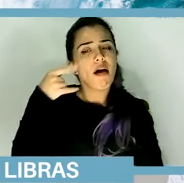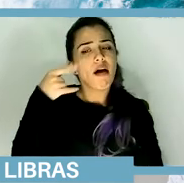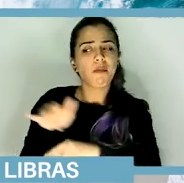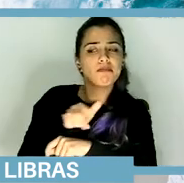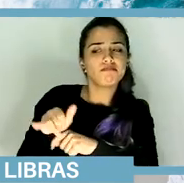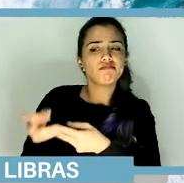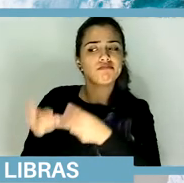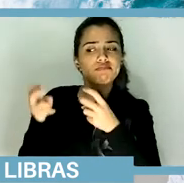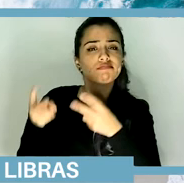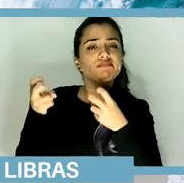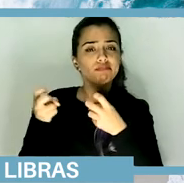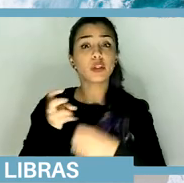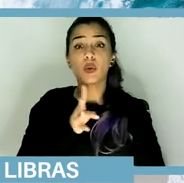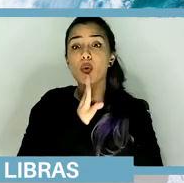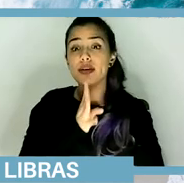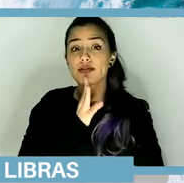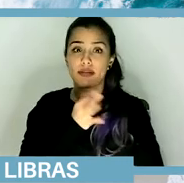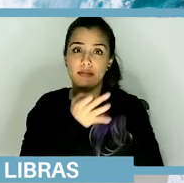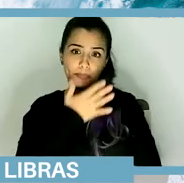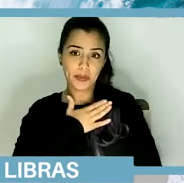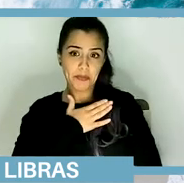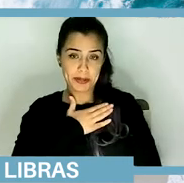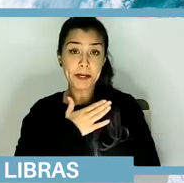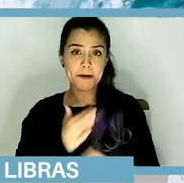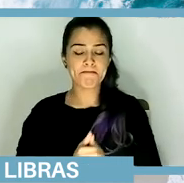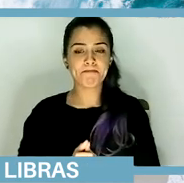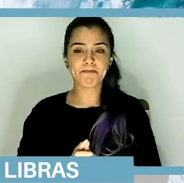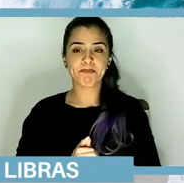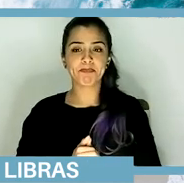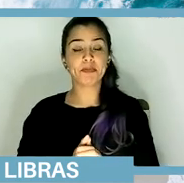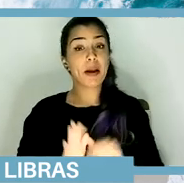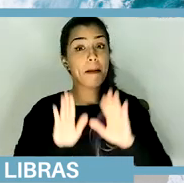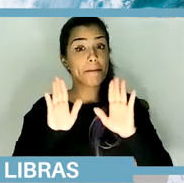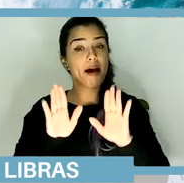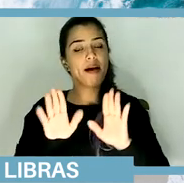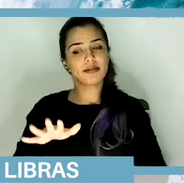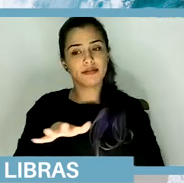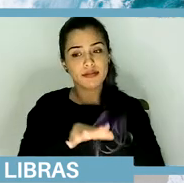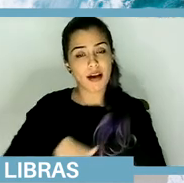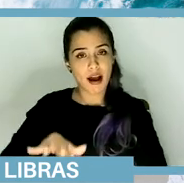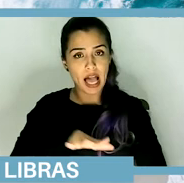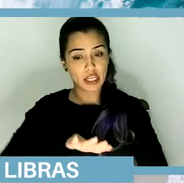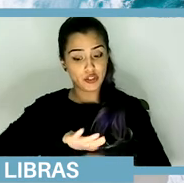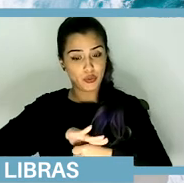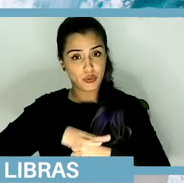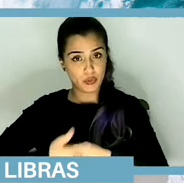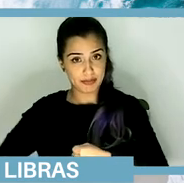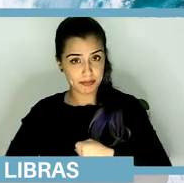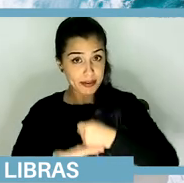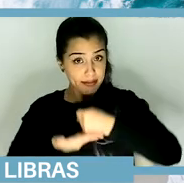se conhecer é isso que eu acho mas para um na área de sustentabilidade está o nosso pouco aqui